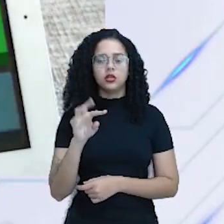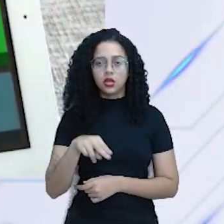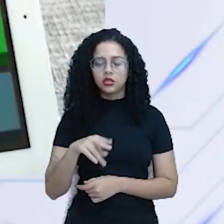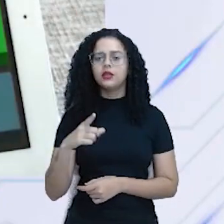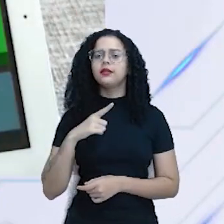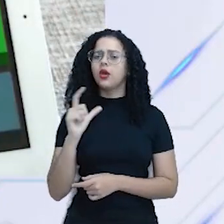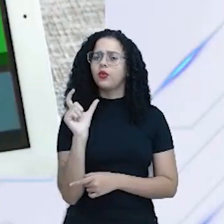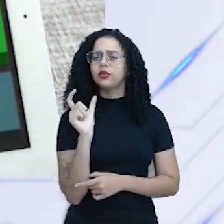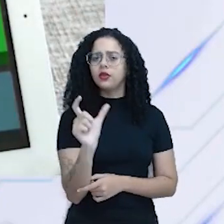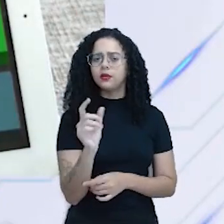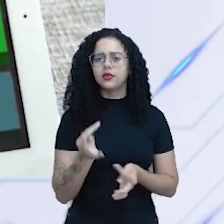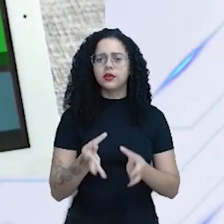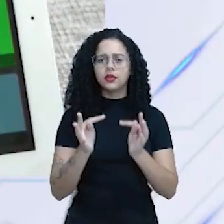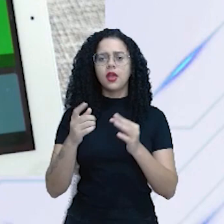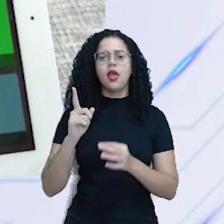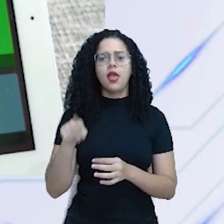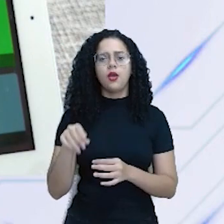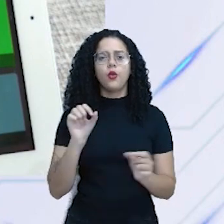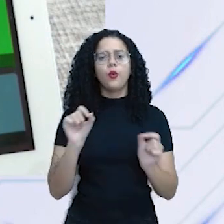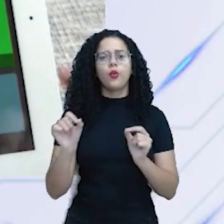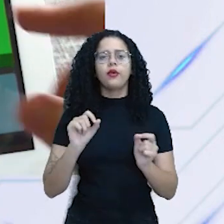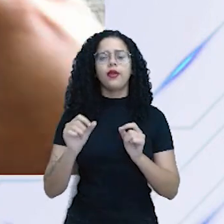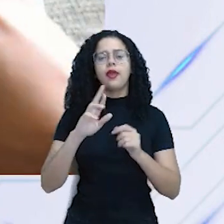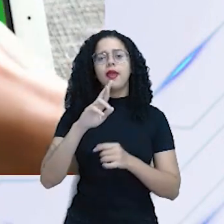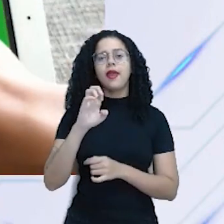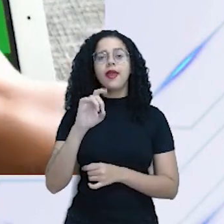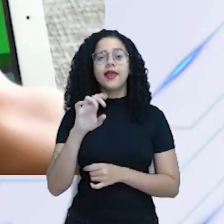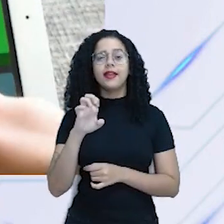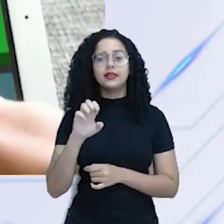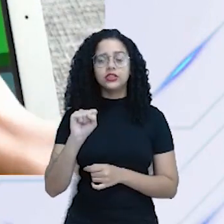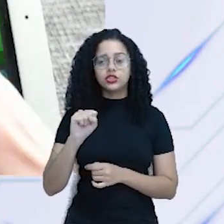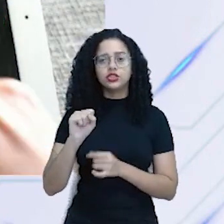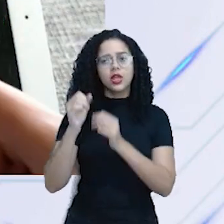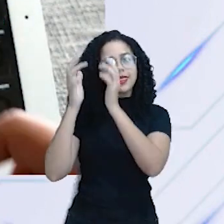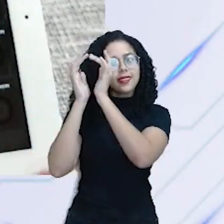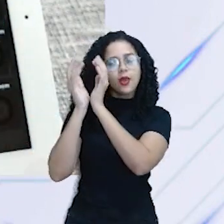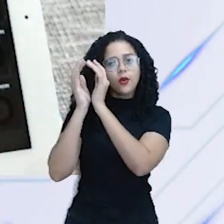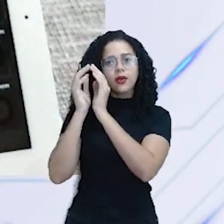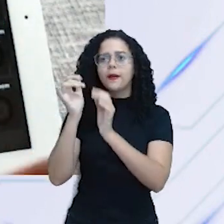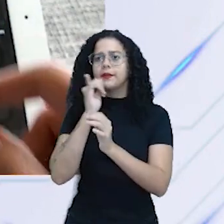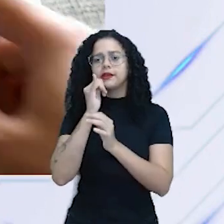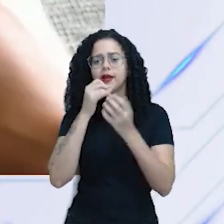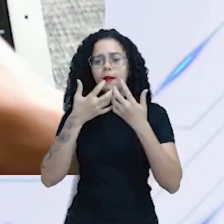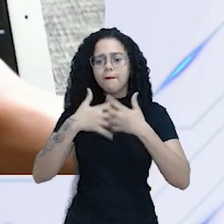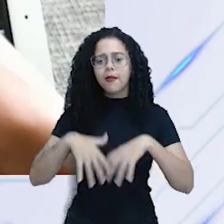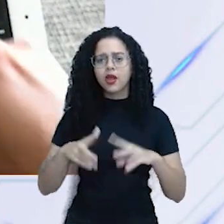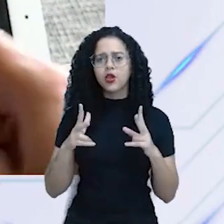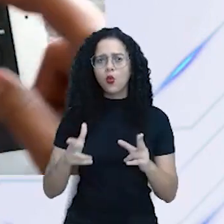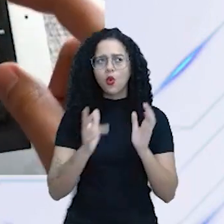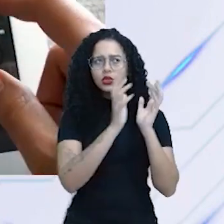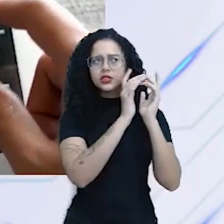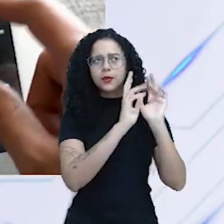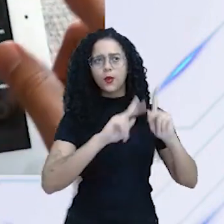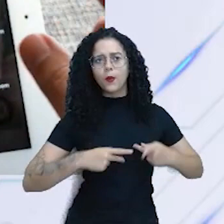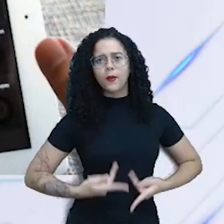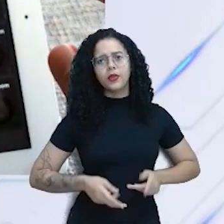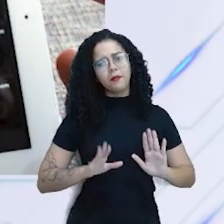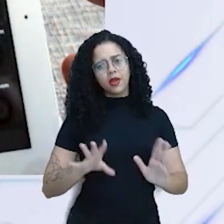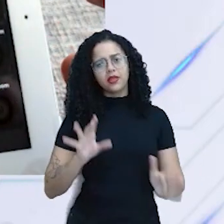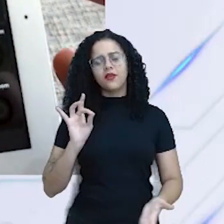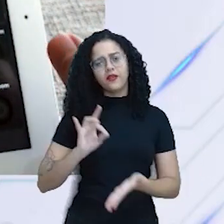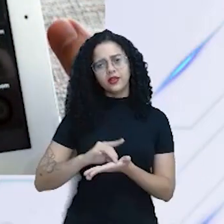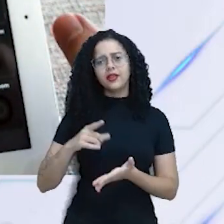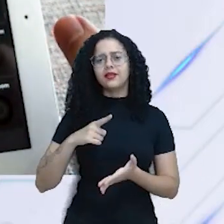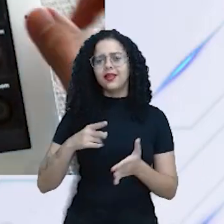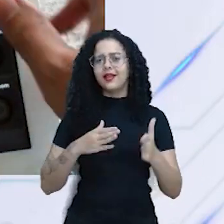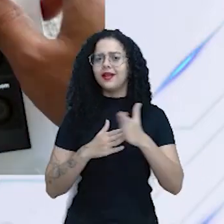na tecnologia chamado de redes neurais, né, como se essas máquinas elas pensassem como um cérebro humano, mas na verdade ela tem um